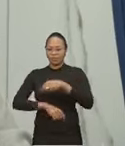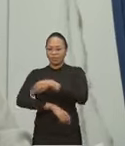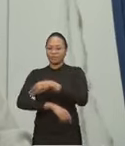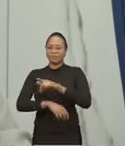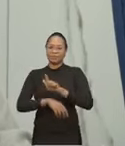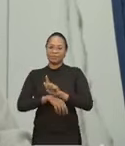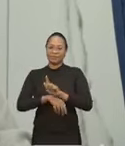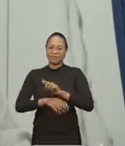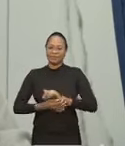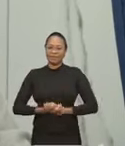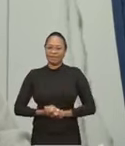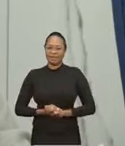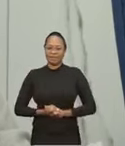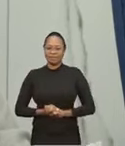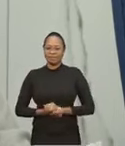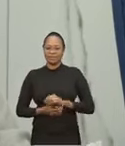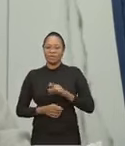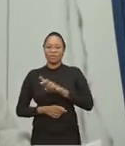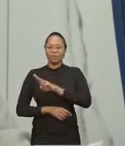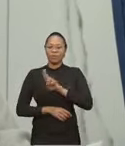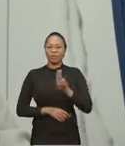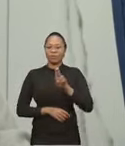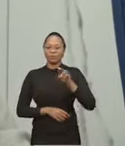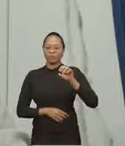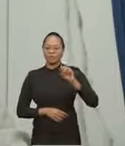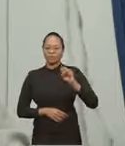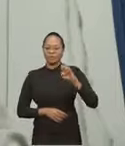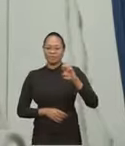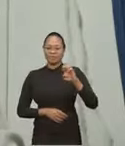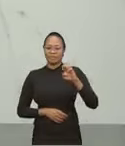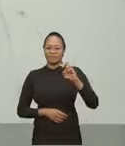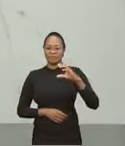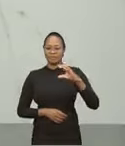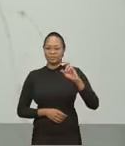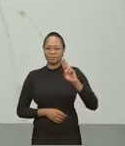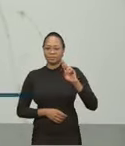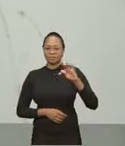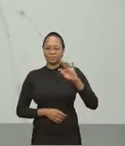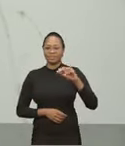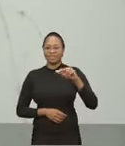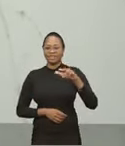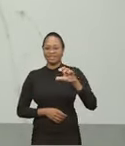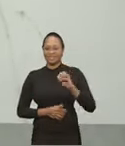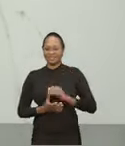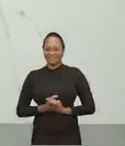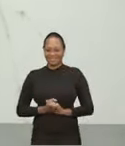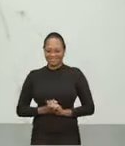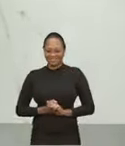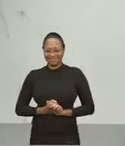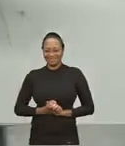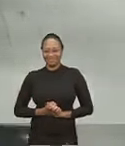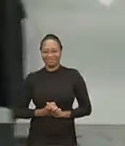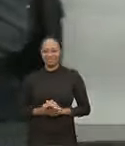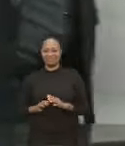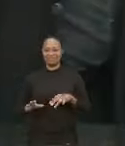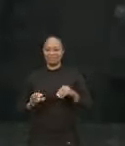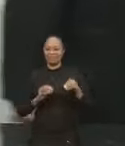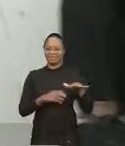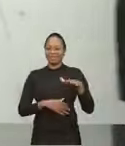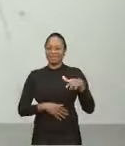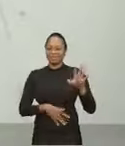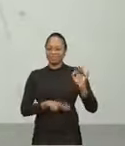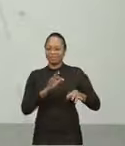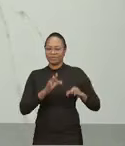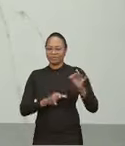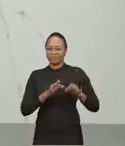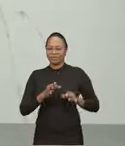rua Sercutino Alves e da outras providências. Em aminho para omissão de Justiça e